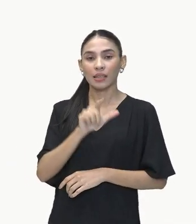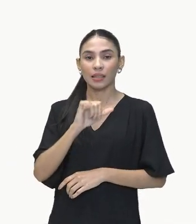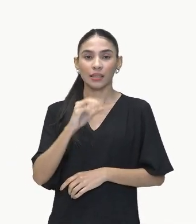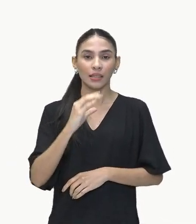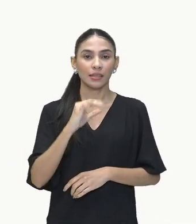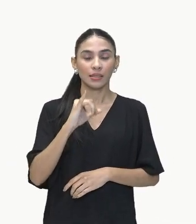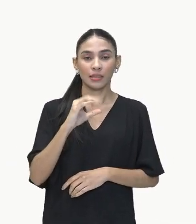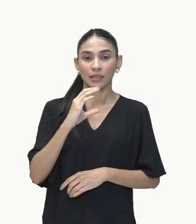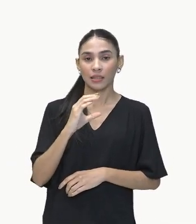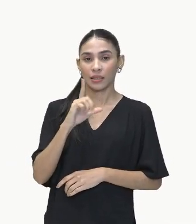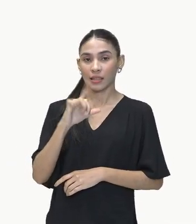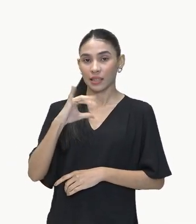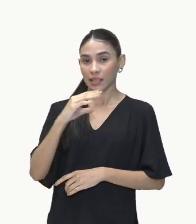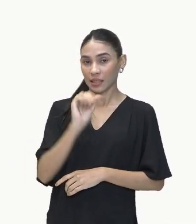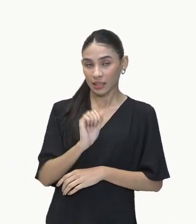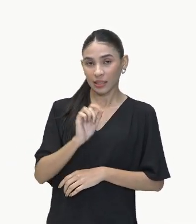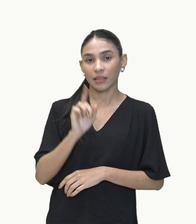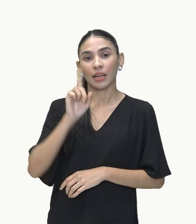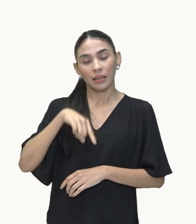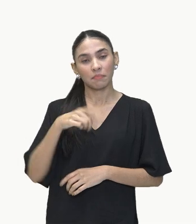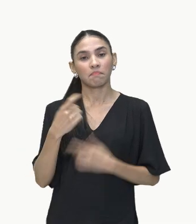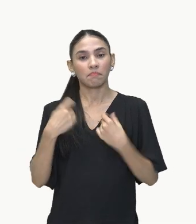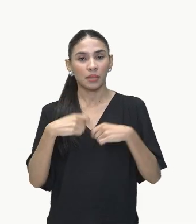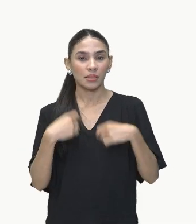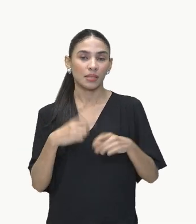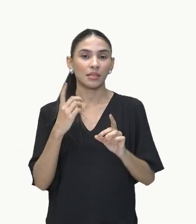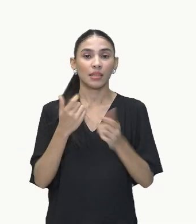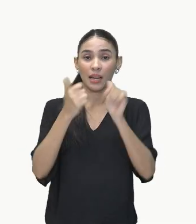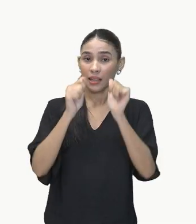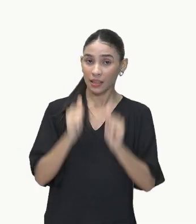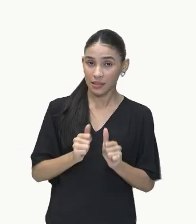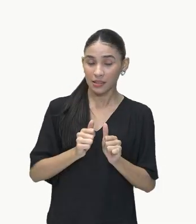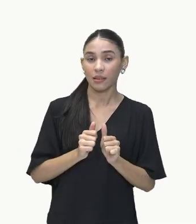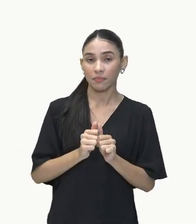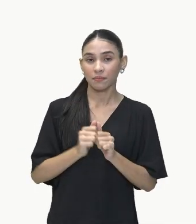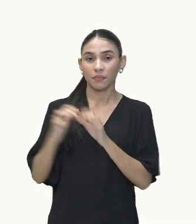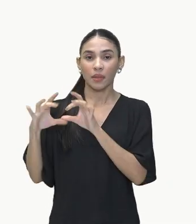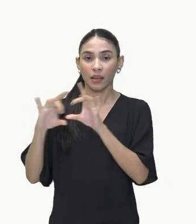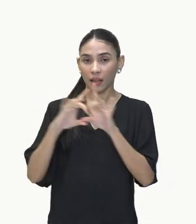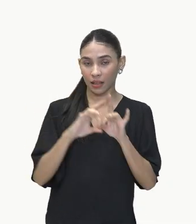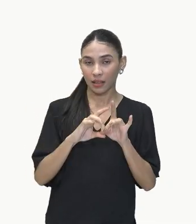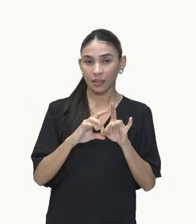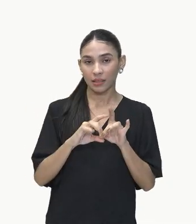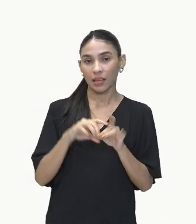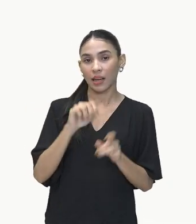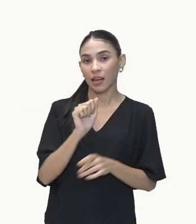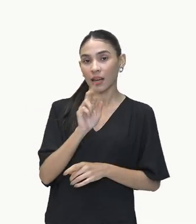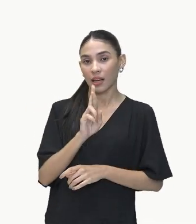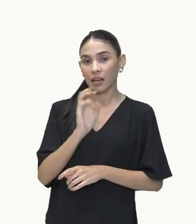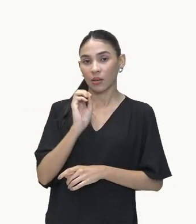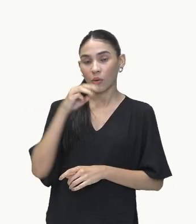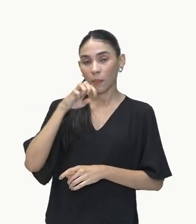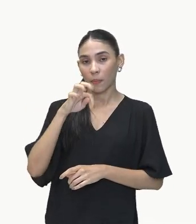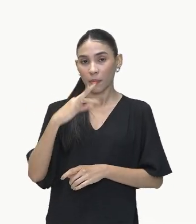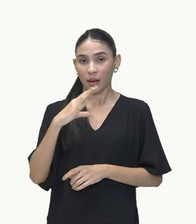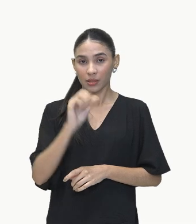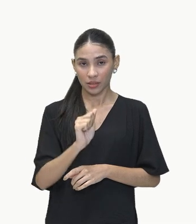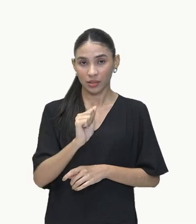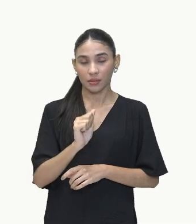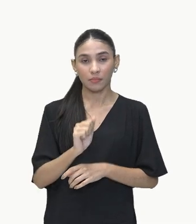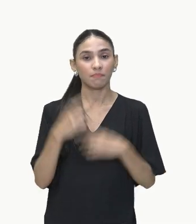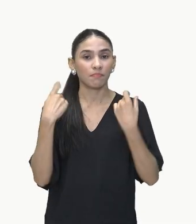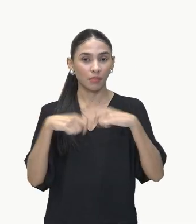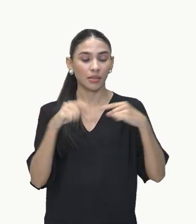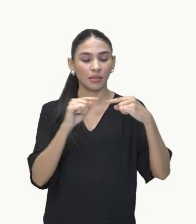alicíclica. É assim que a gente precisa identificar uma cadeia aromática. O núcleo aromático tem que